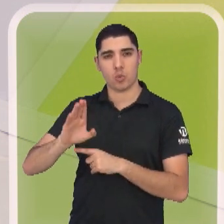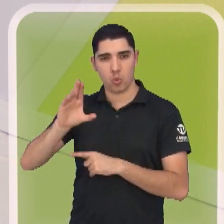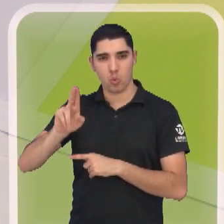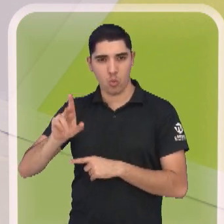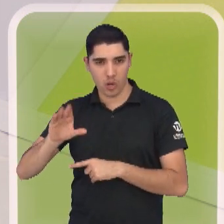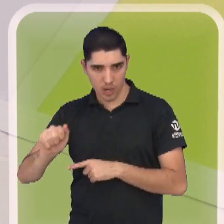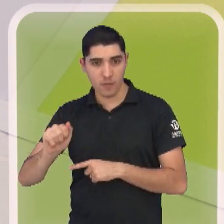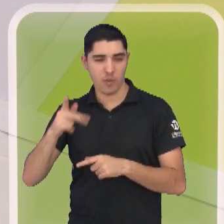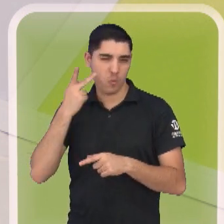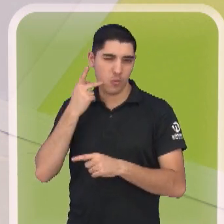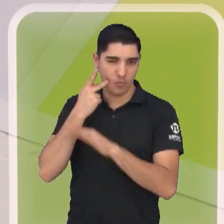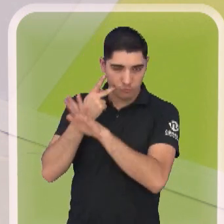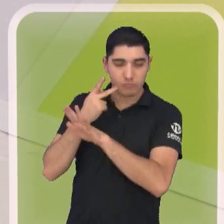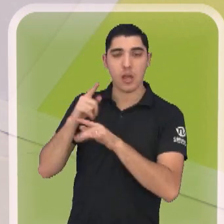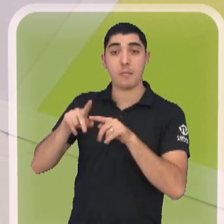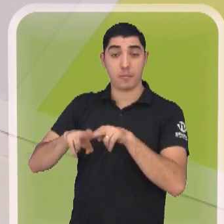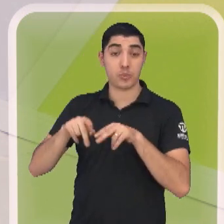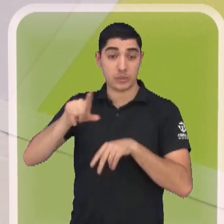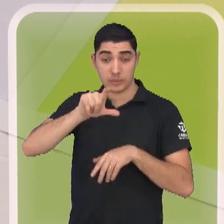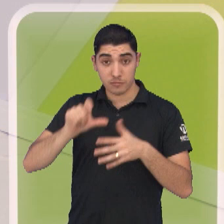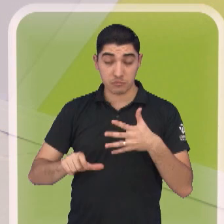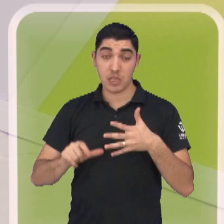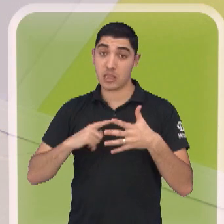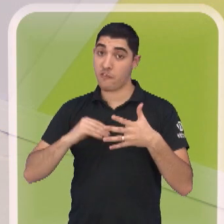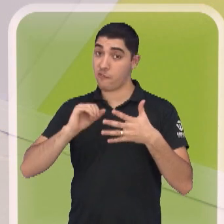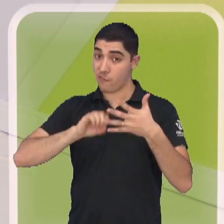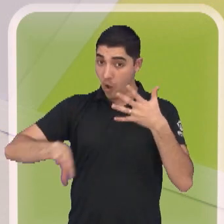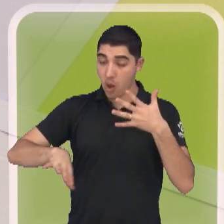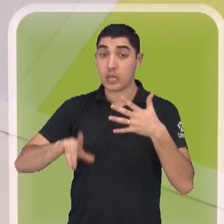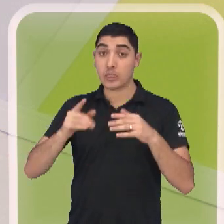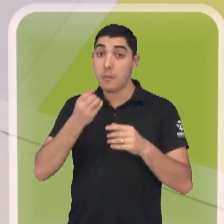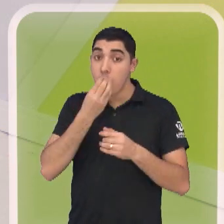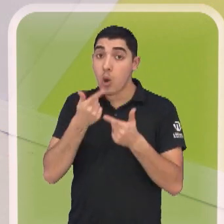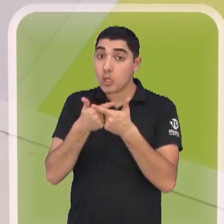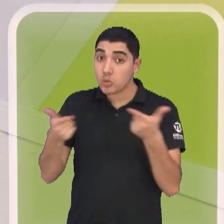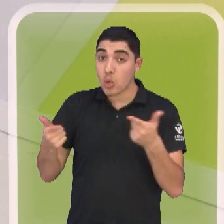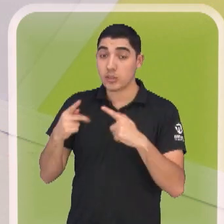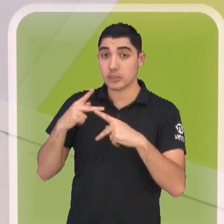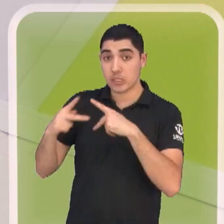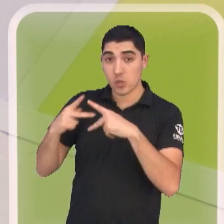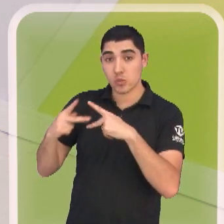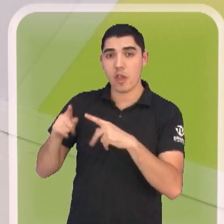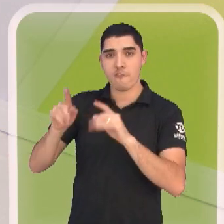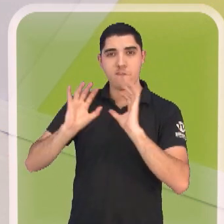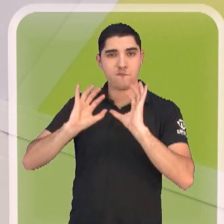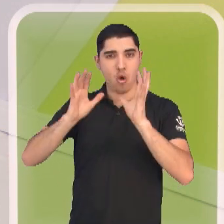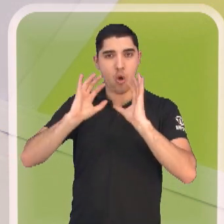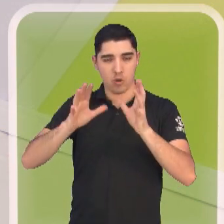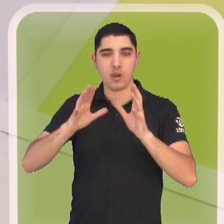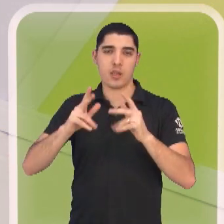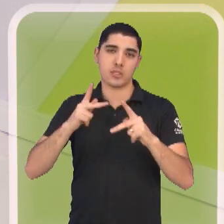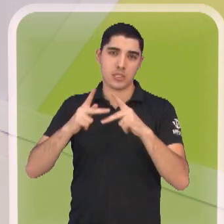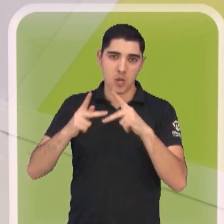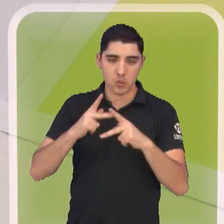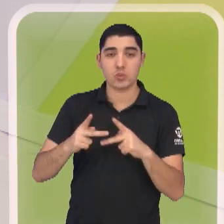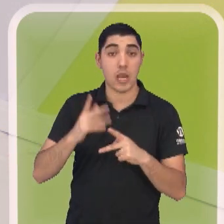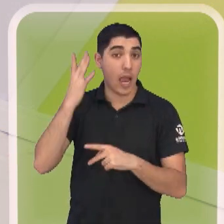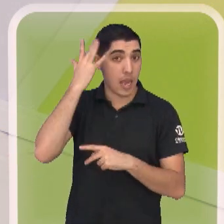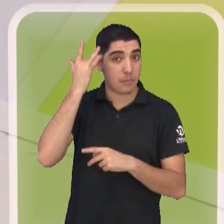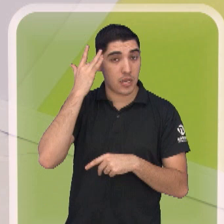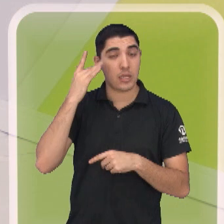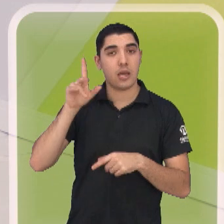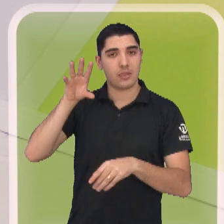e os quatro fora da próxima fase Tá certo sorte produção José o São José vôlei o vôlei Farma Conde de vôlei São José amanhã